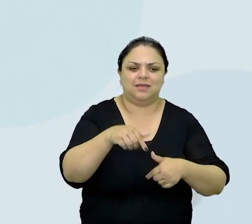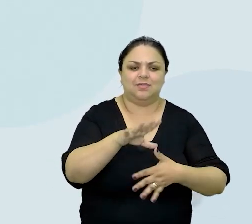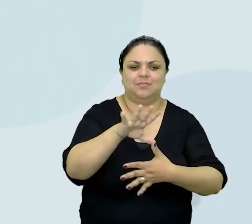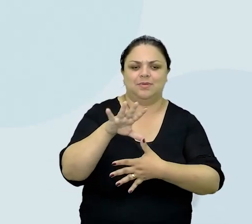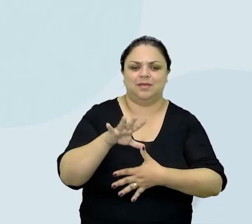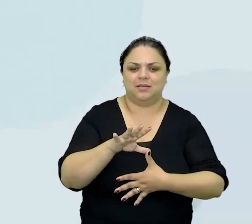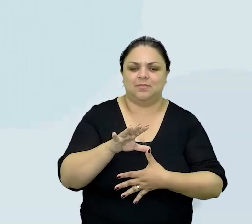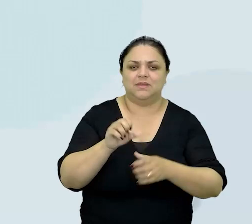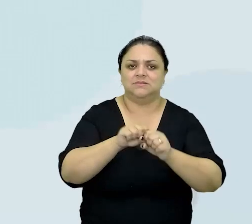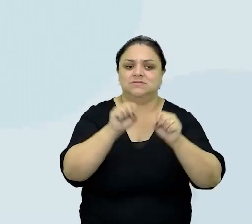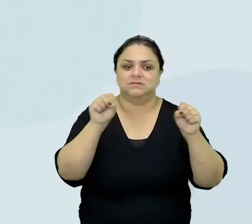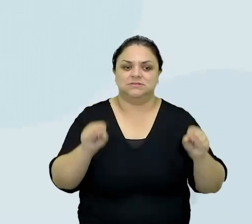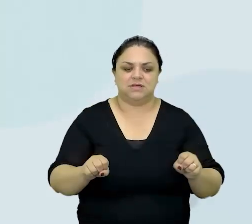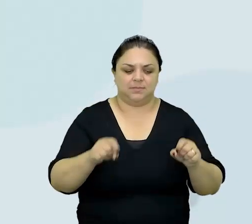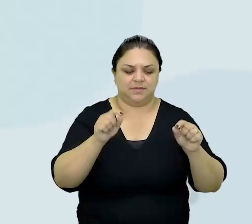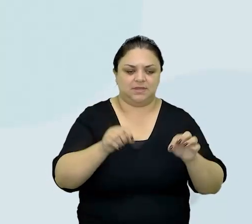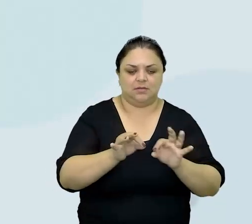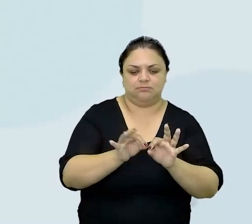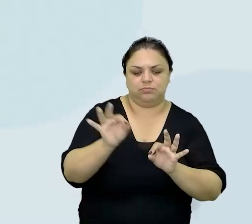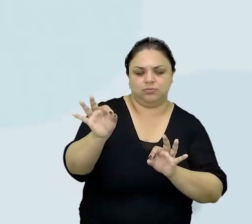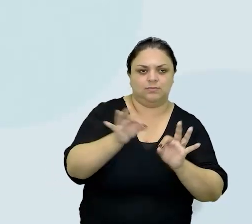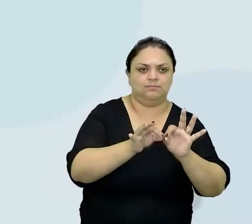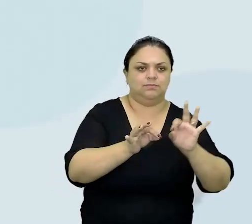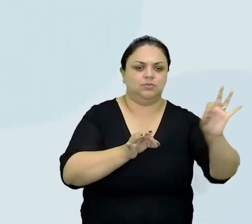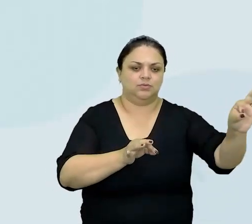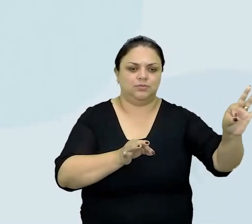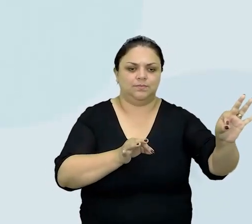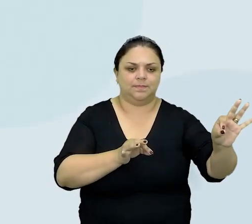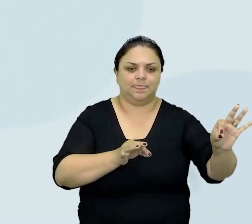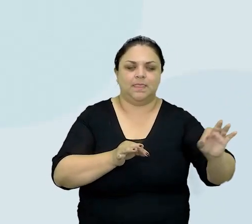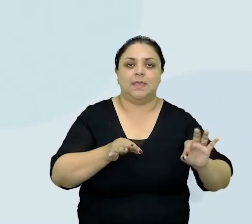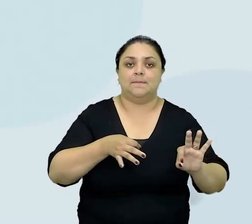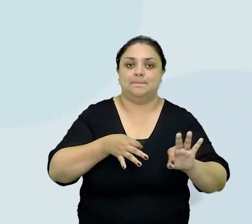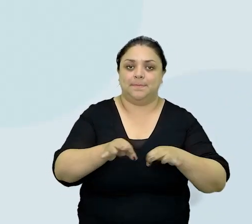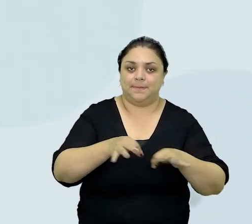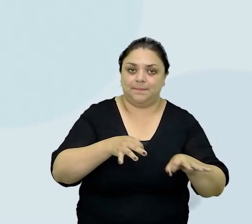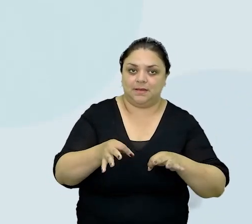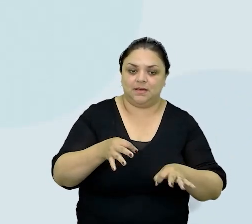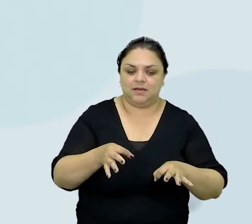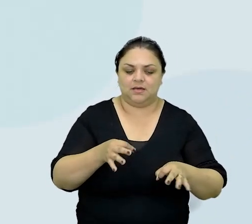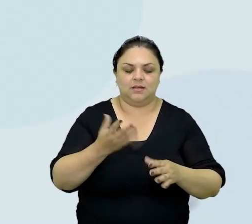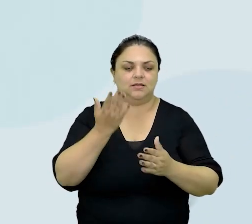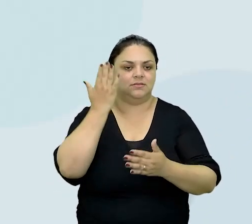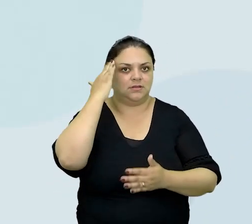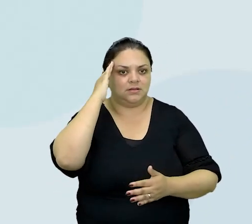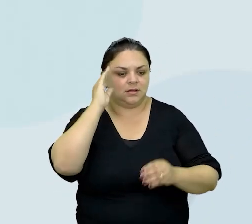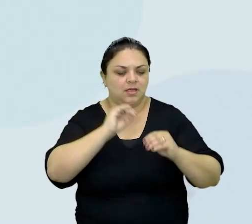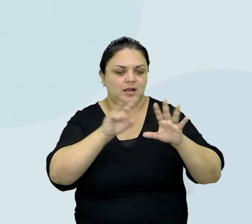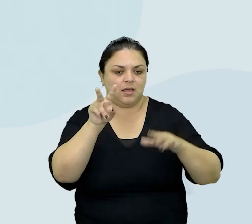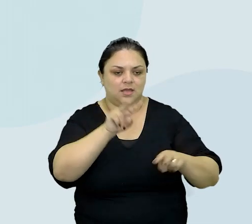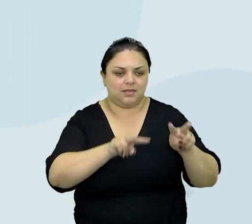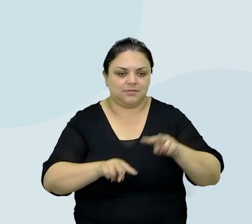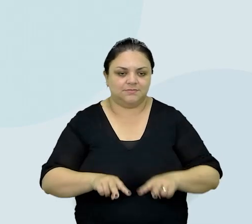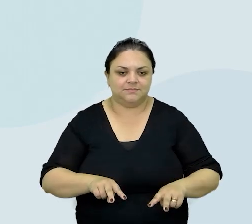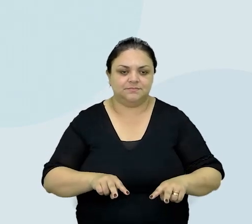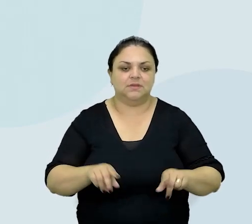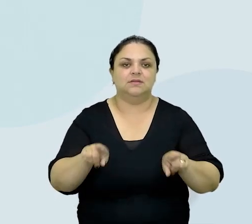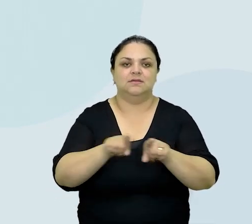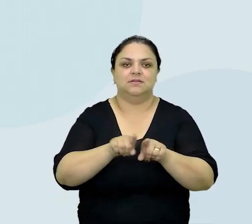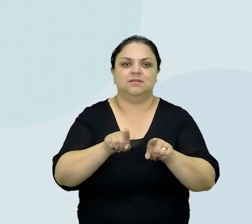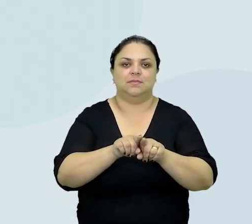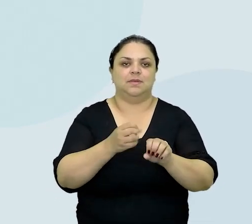coordenadas geográficas, fuso horários, produção e interpretação de mapas temáticos e também o sensoriamento remoto.